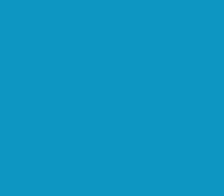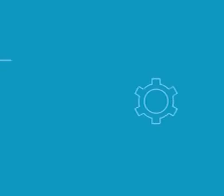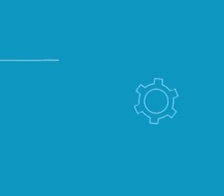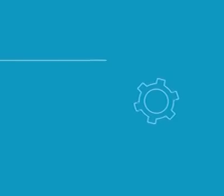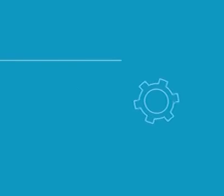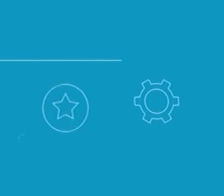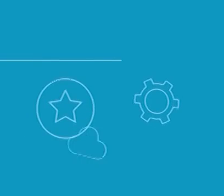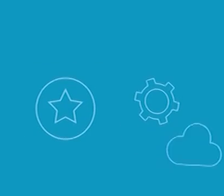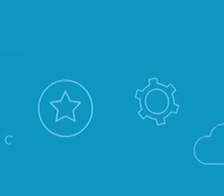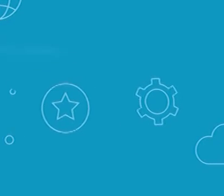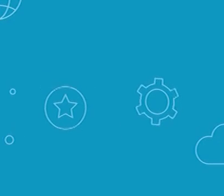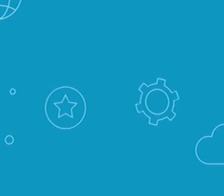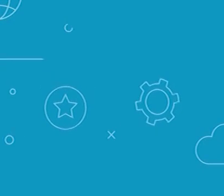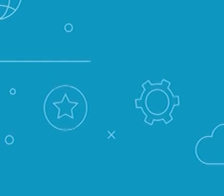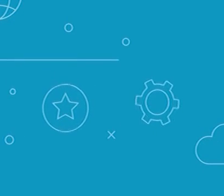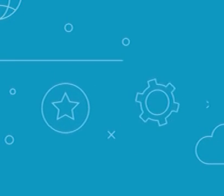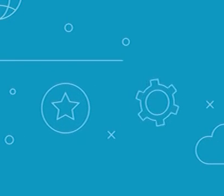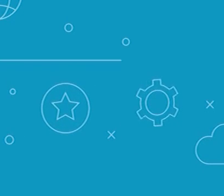Tchau!